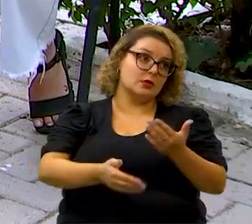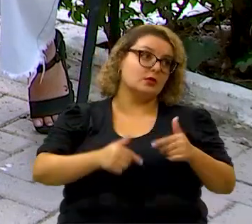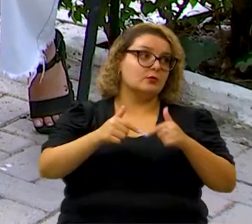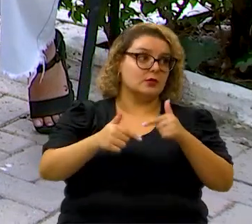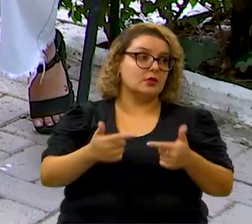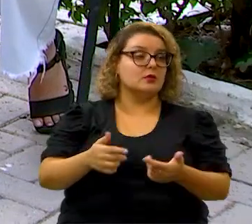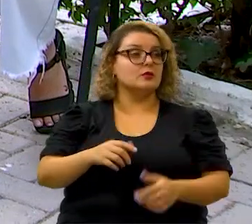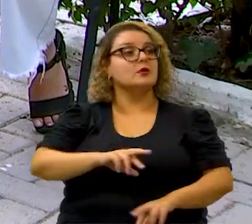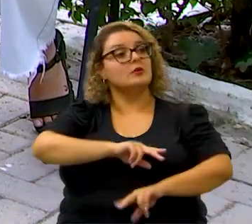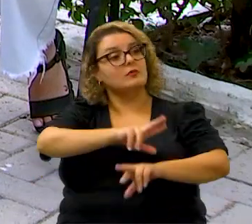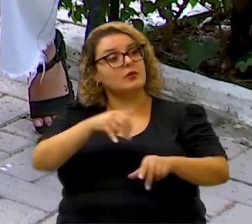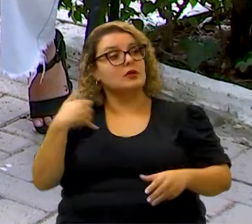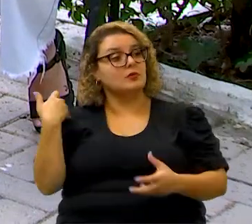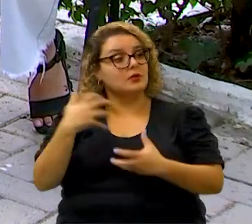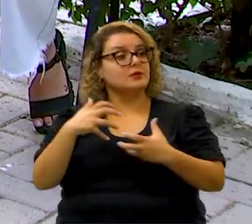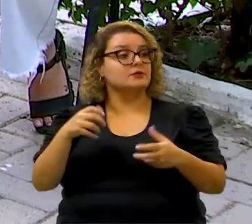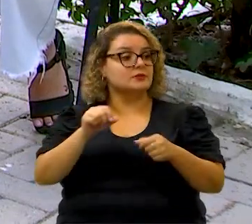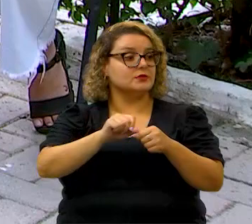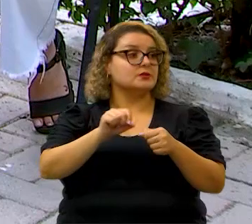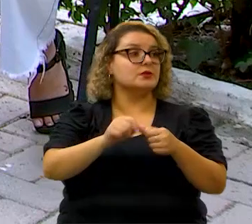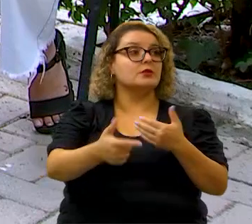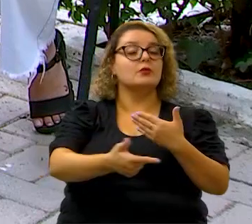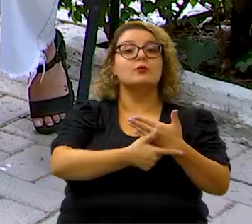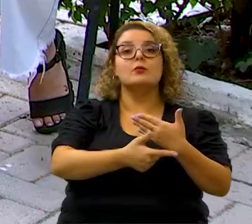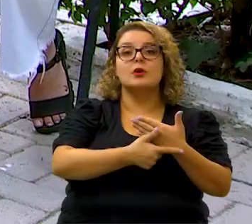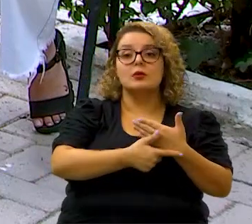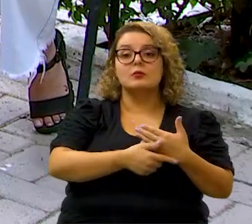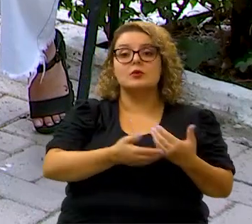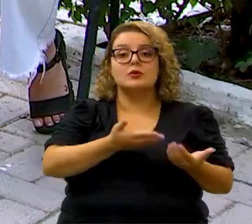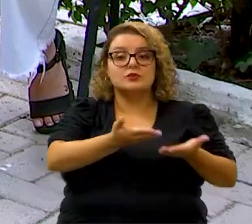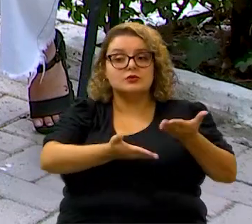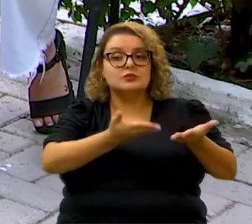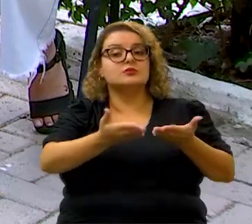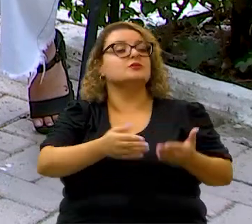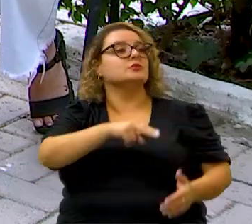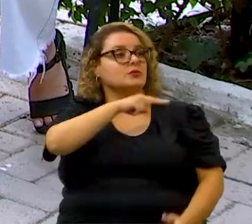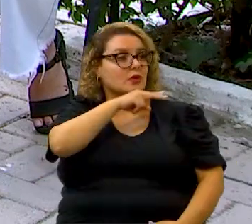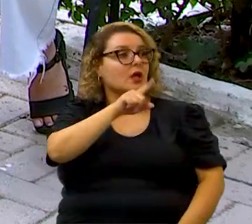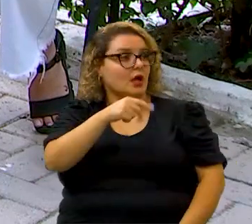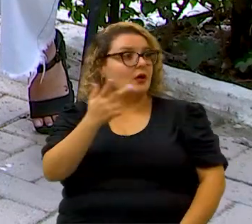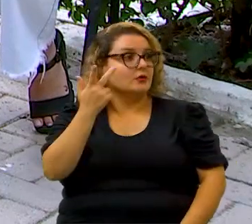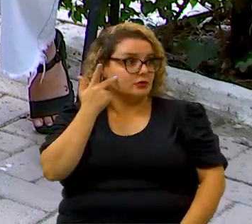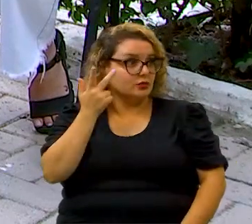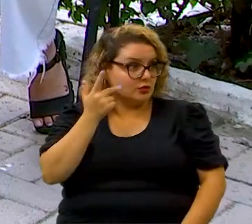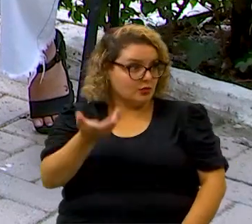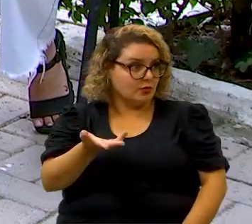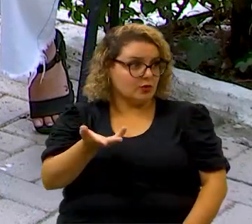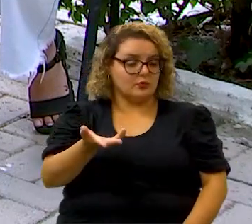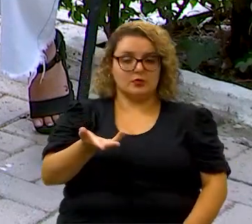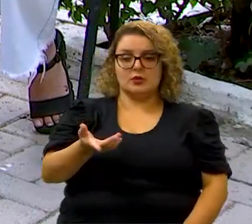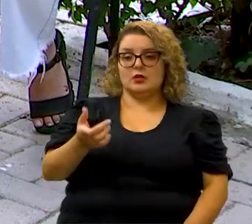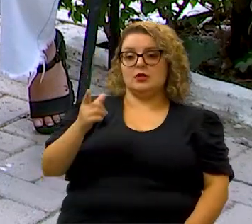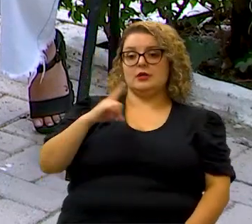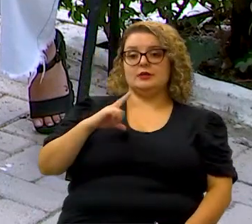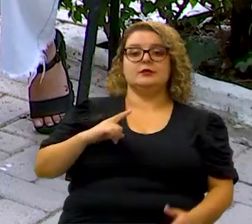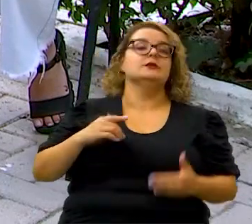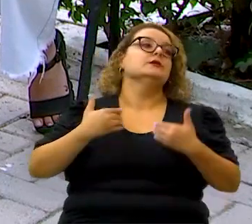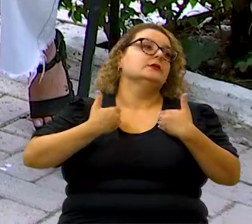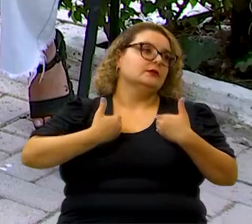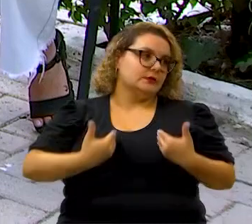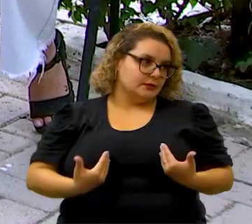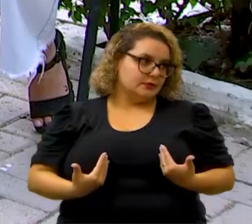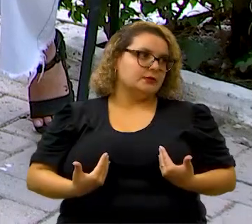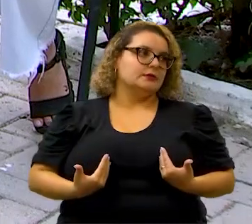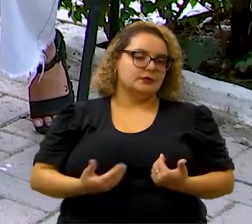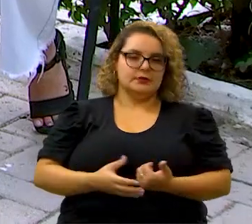até perdeu o emprego, né? E muitos idosos até fazendo o papel de cuidador dos netos, é bem comum. E por mais que